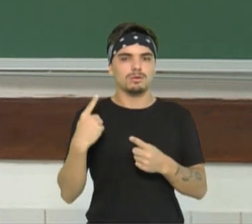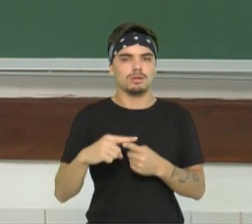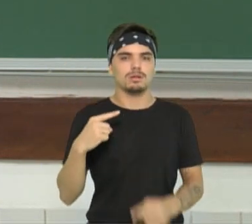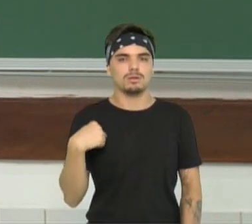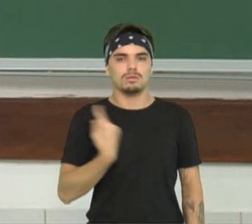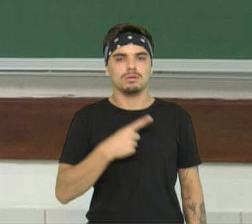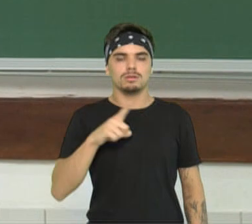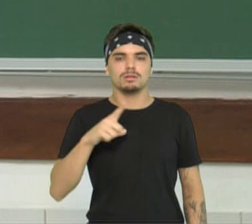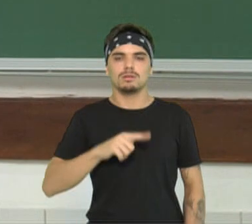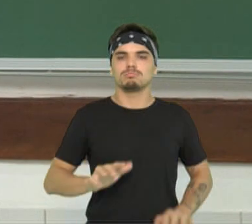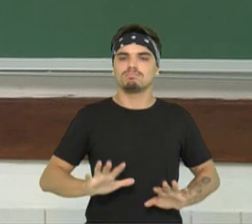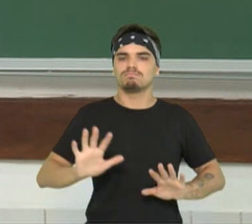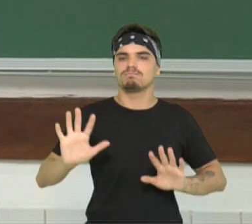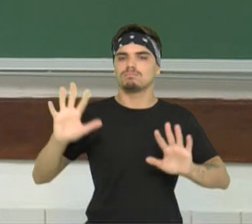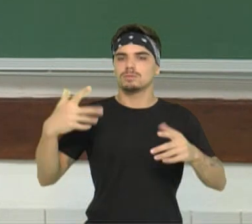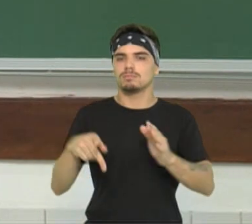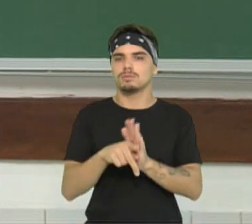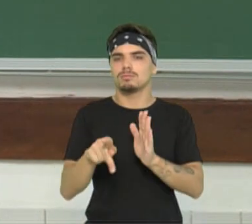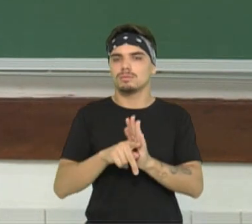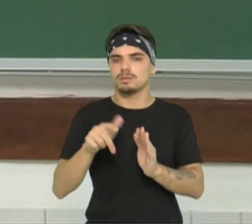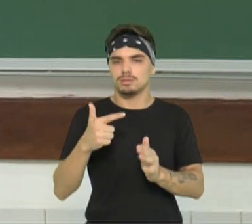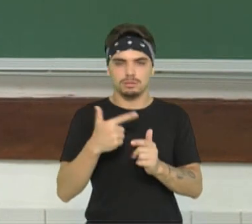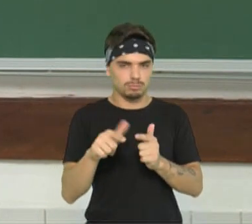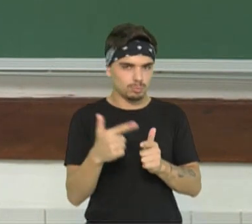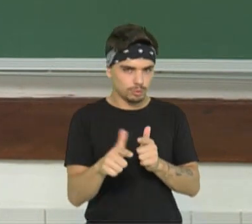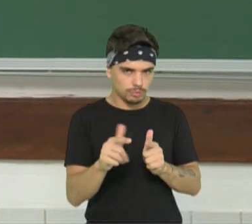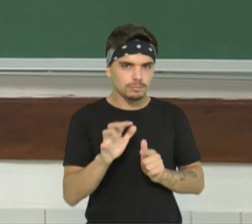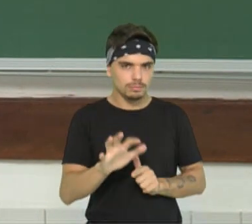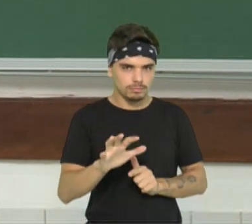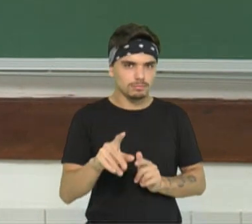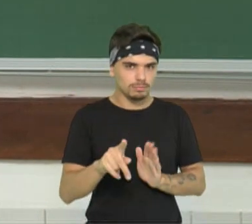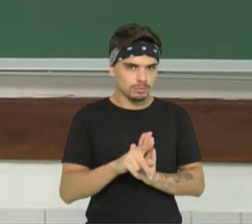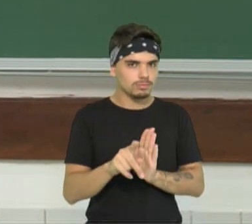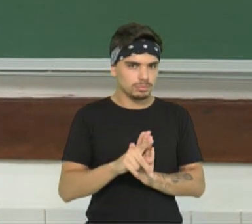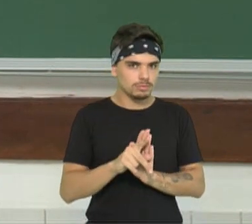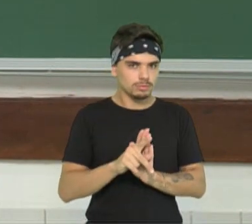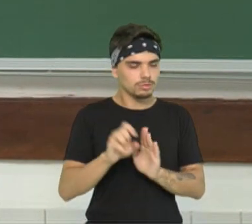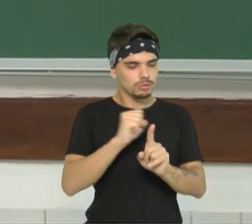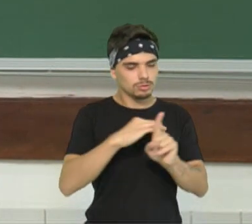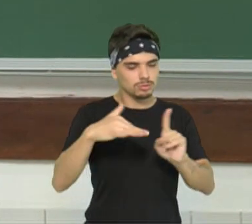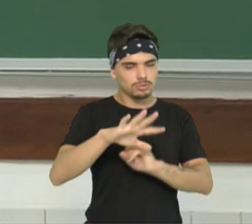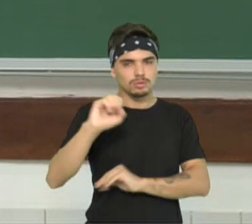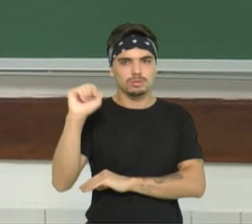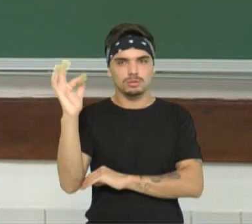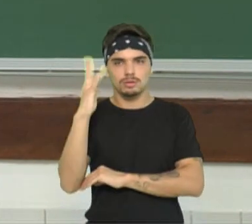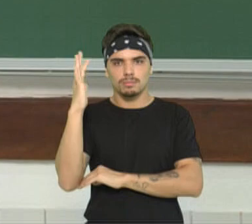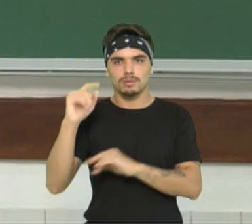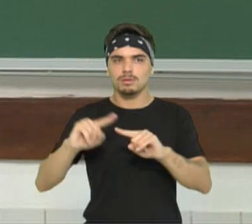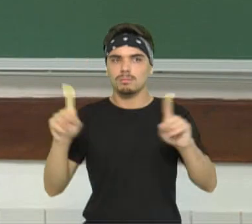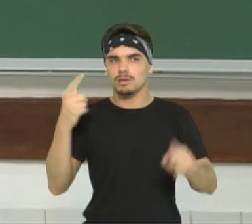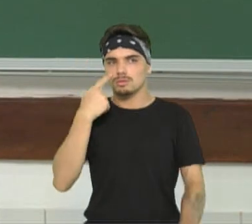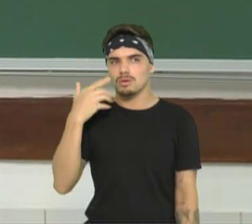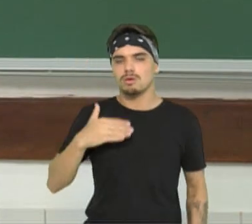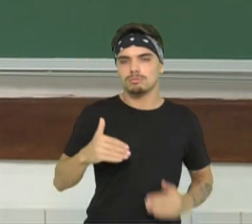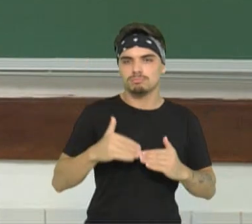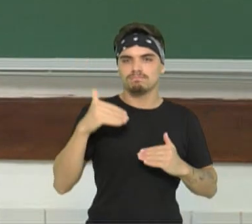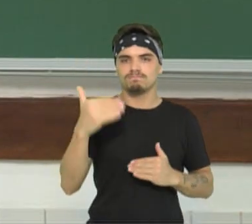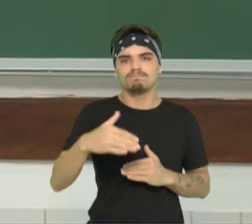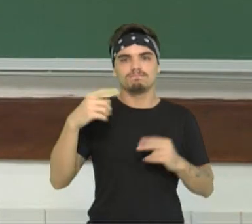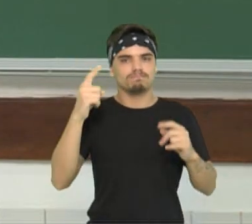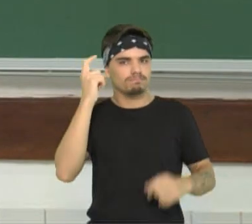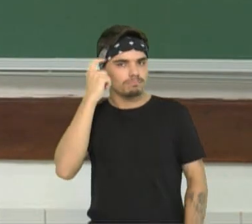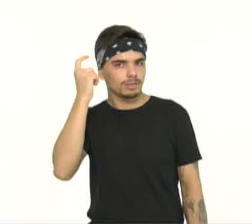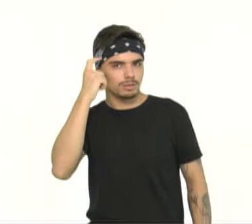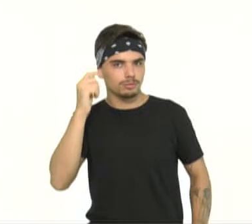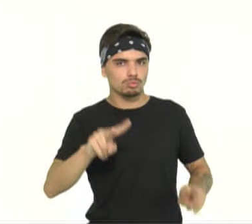estamos submetidos a essas condições de problemas socioambientais. Vamos avançando aqui pensando o